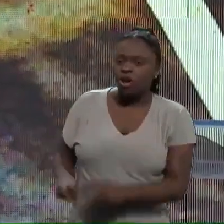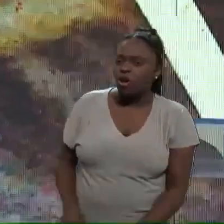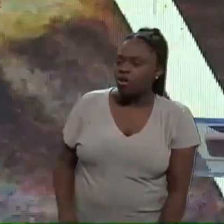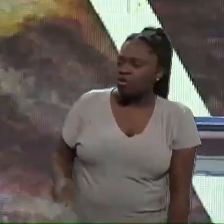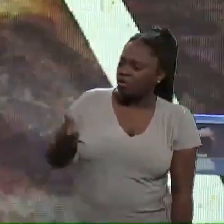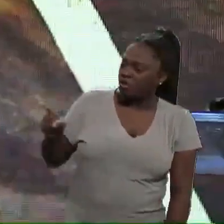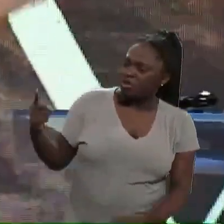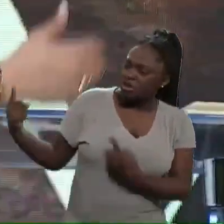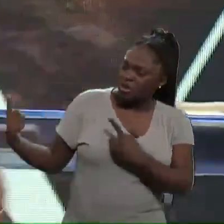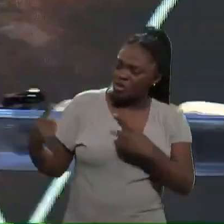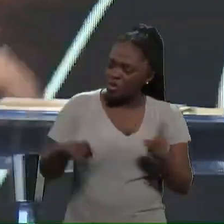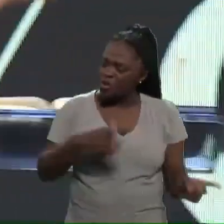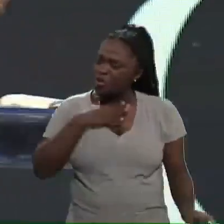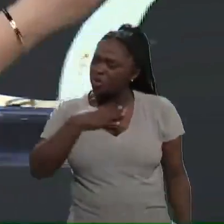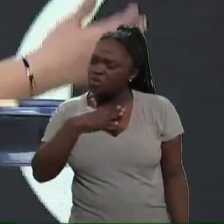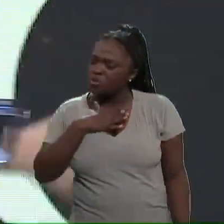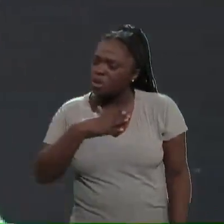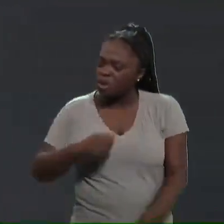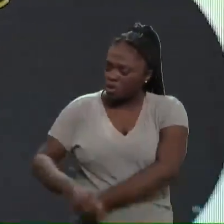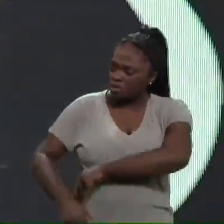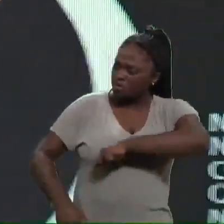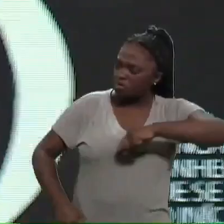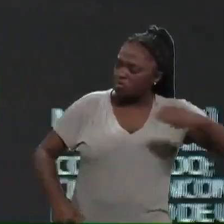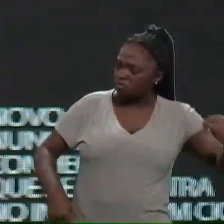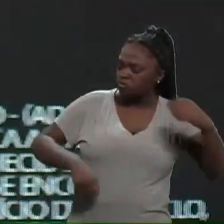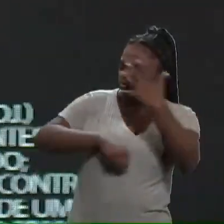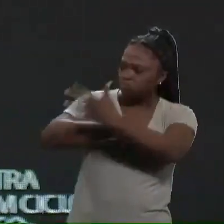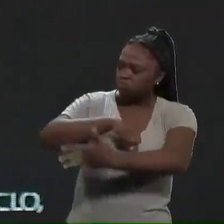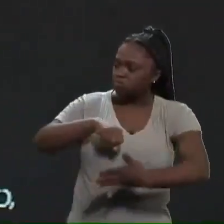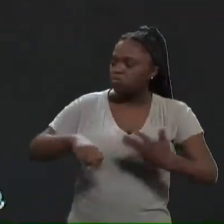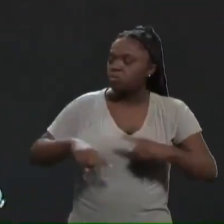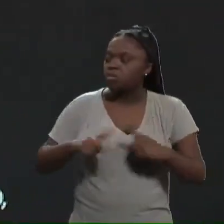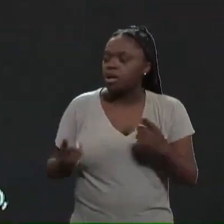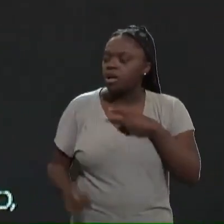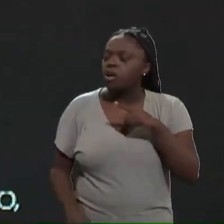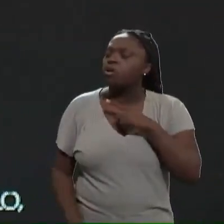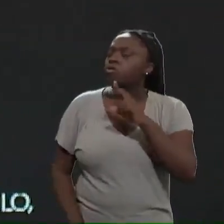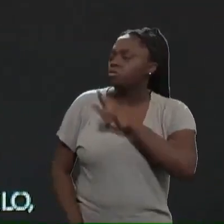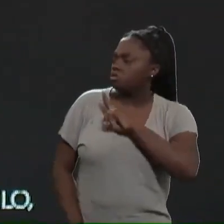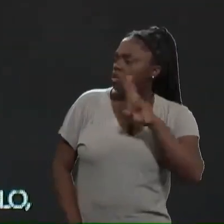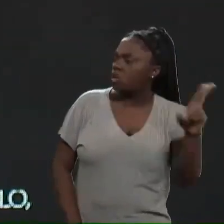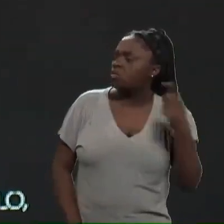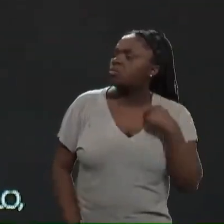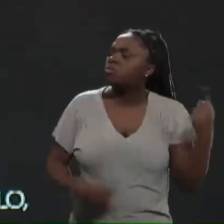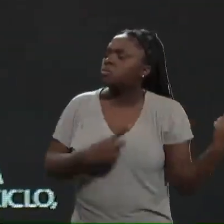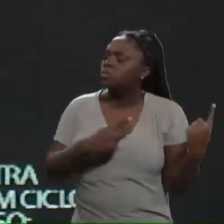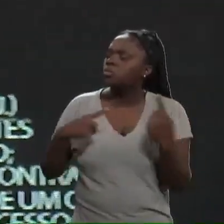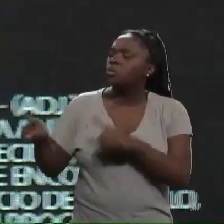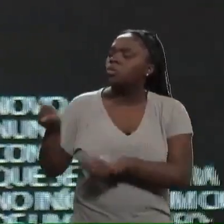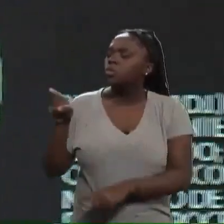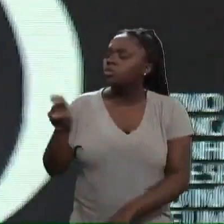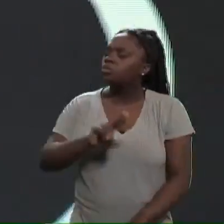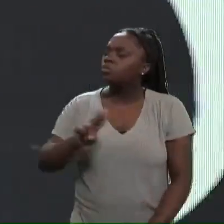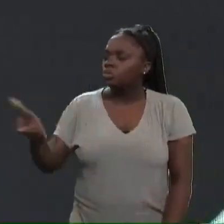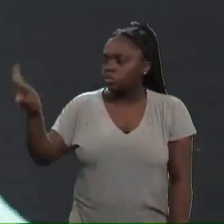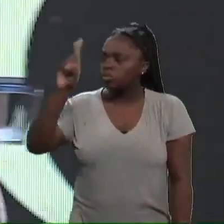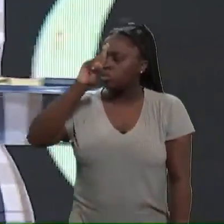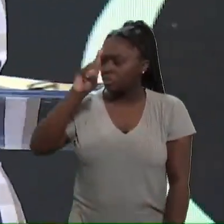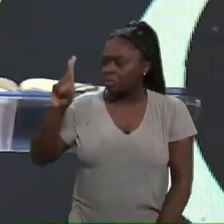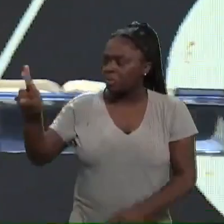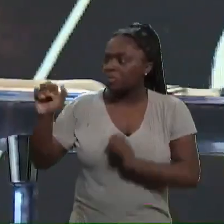vem contra mim com lança, com espada, mas eu tenho um nome. Eu vou contra você em nome do Senhor